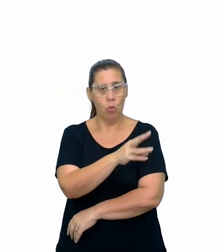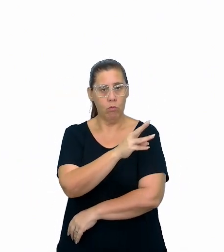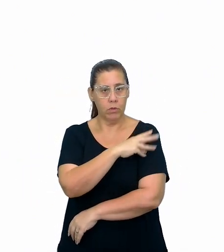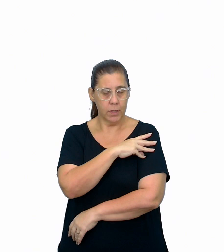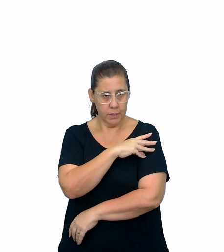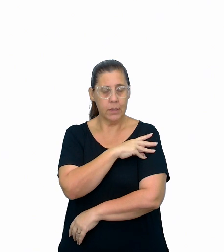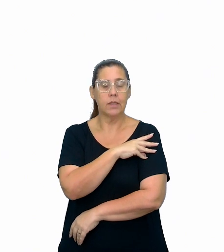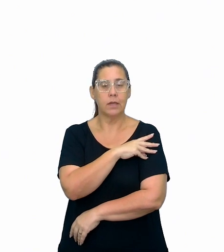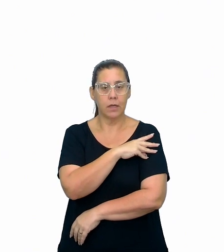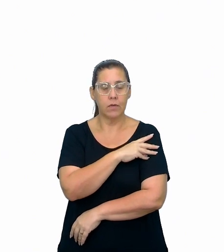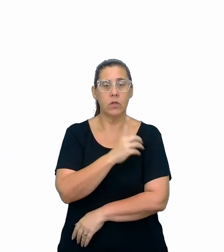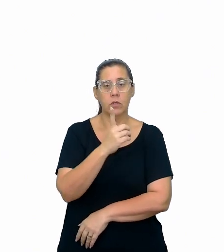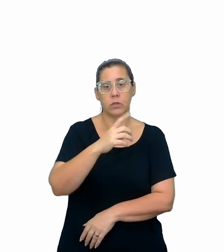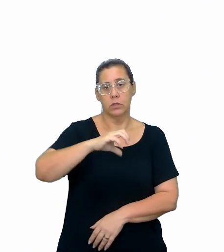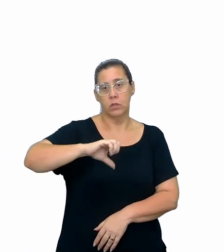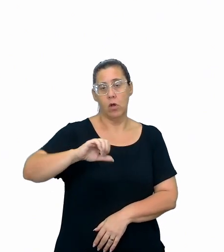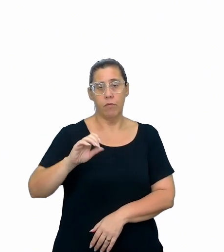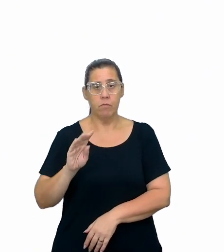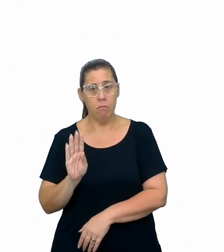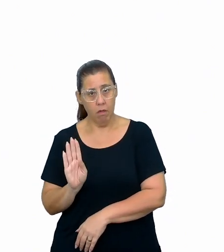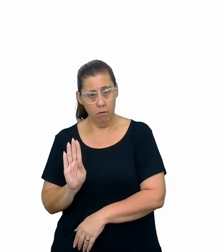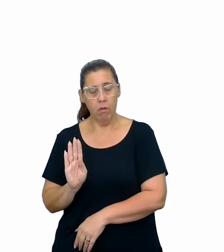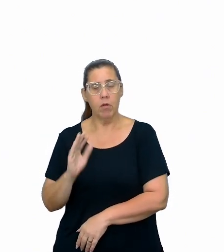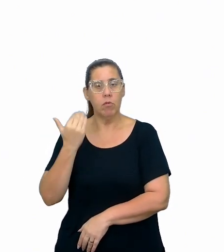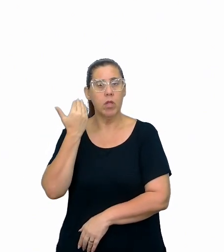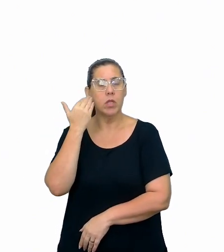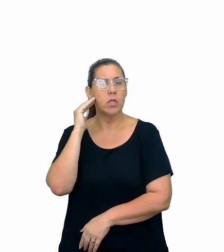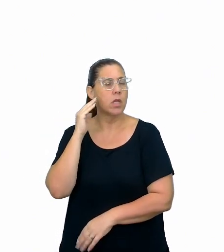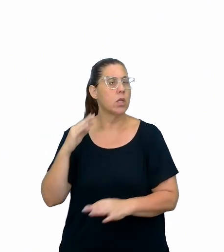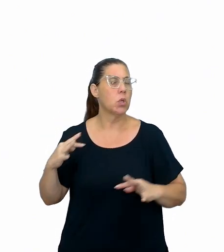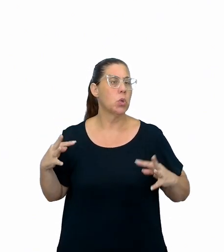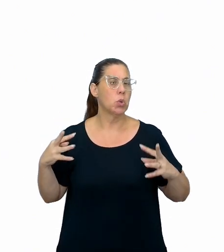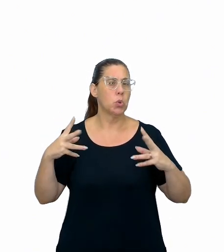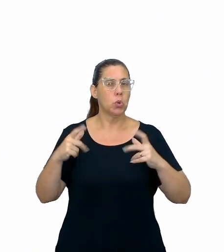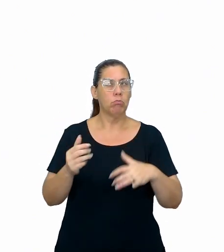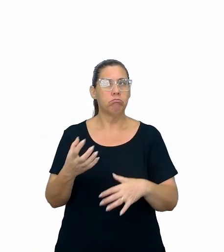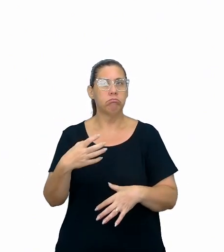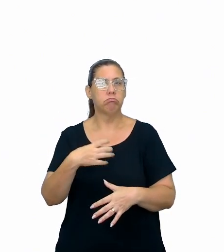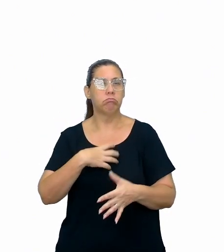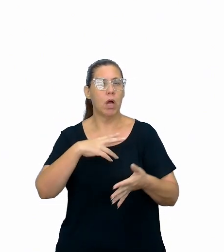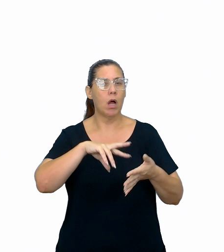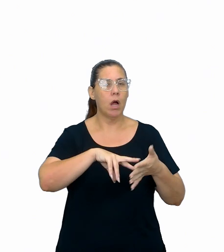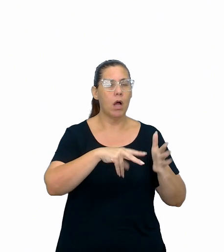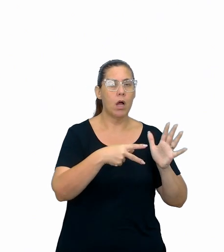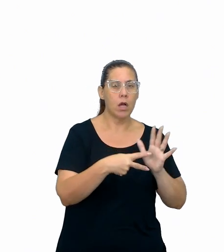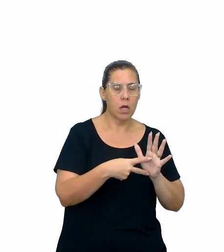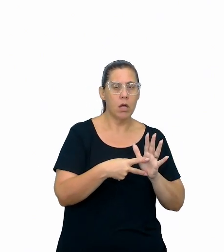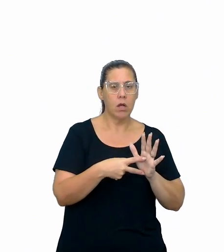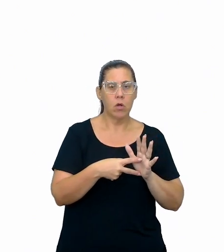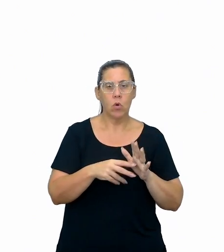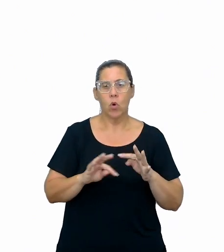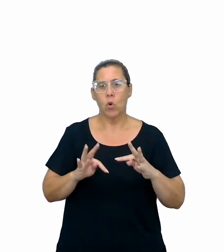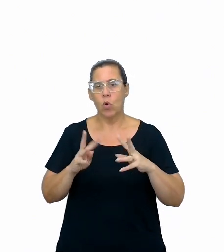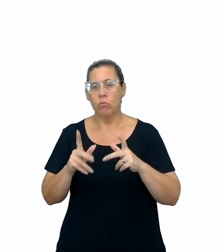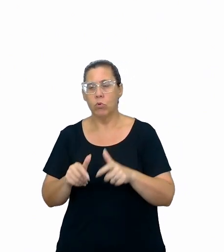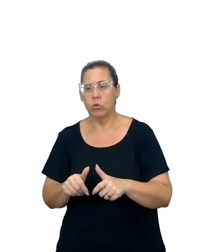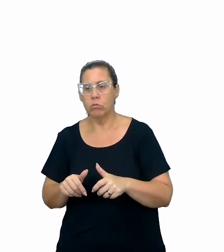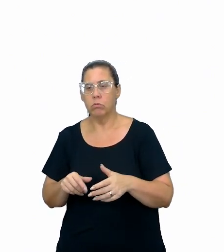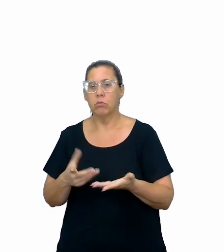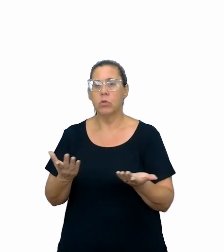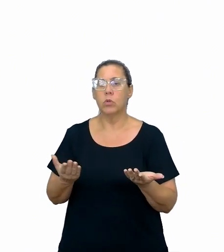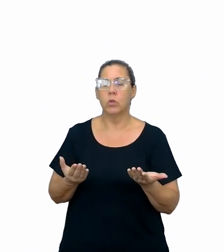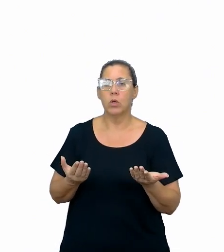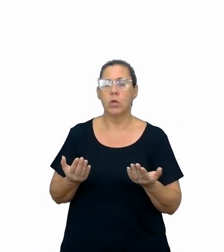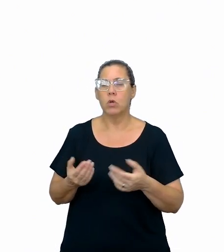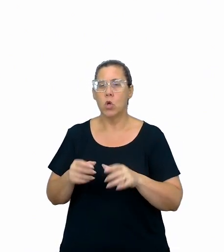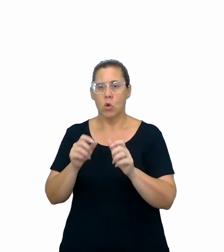terceiro ano, 19B, compreender os efeitos de sentido de recursos de persuasão, como